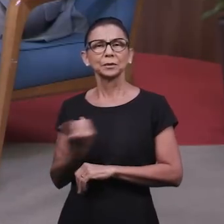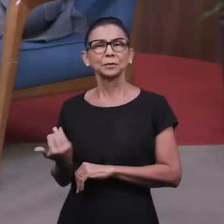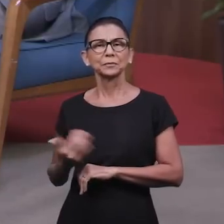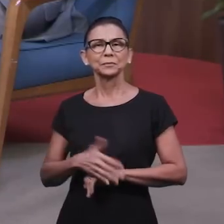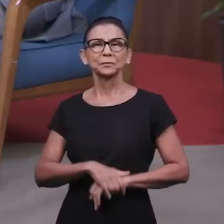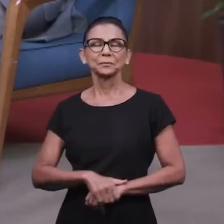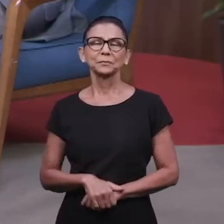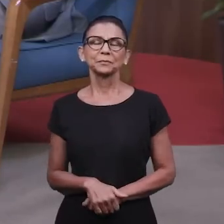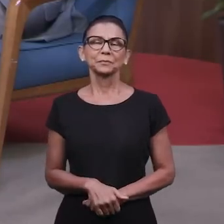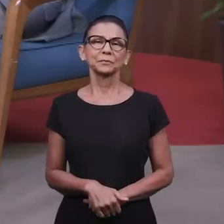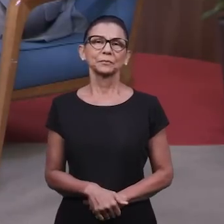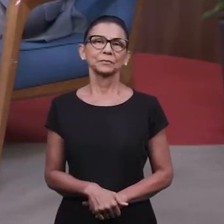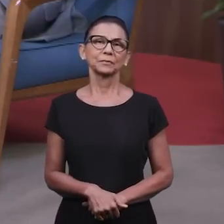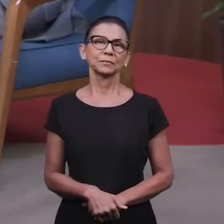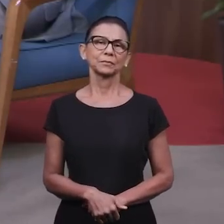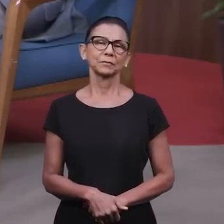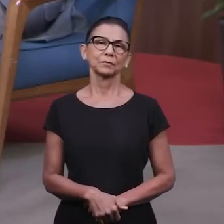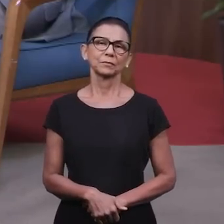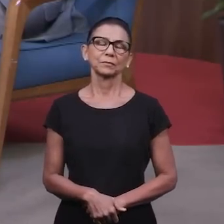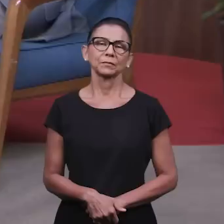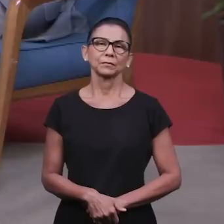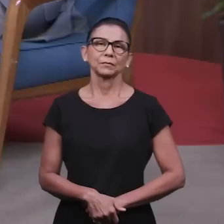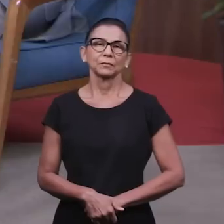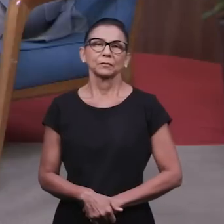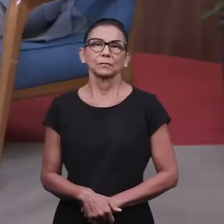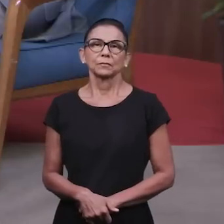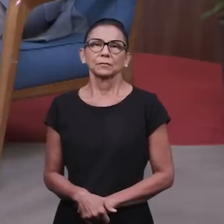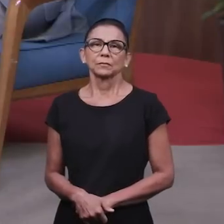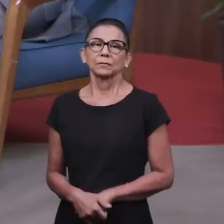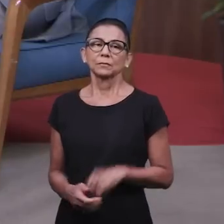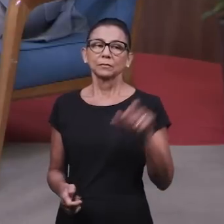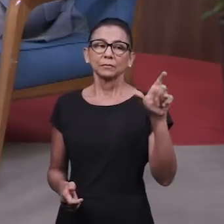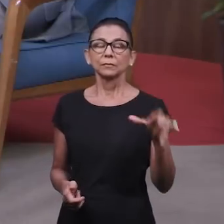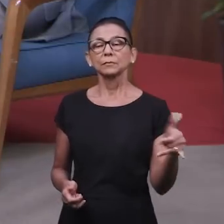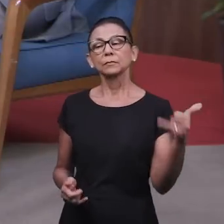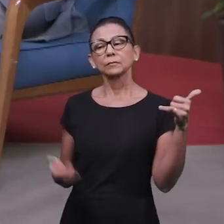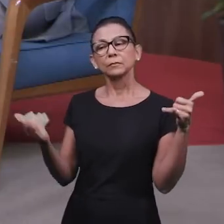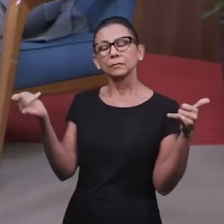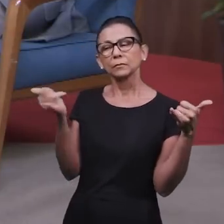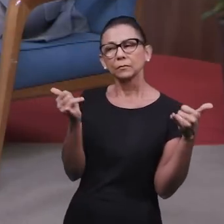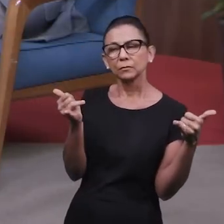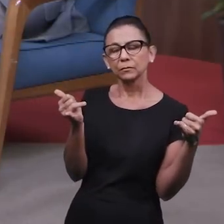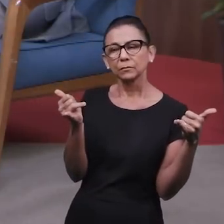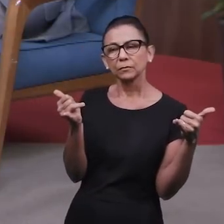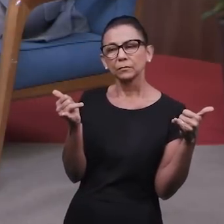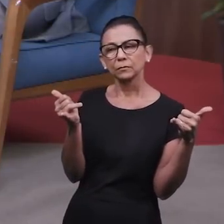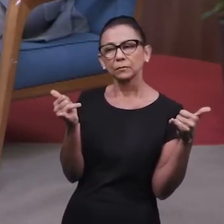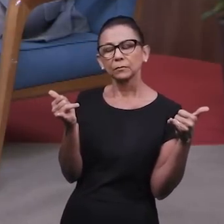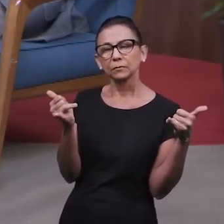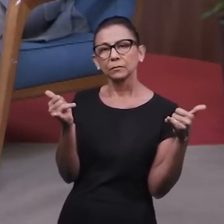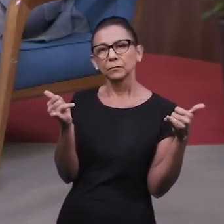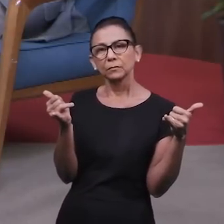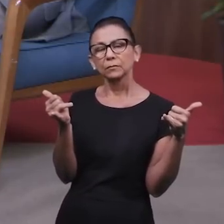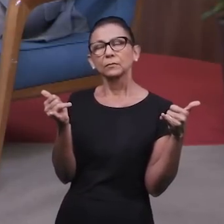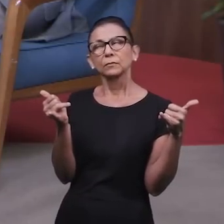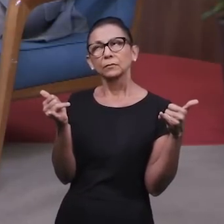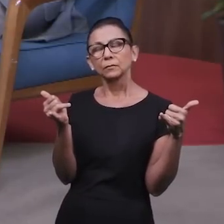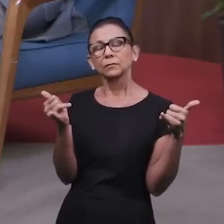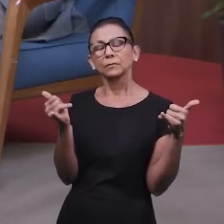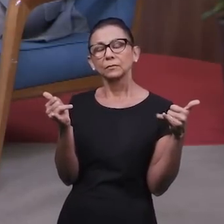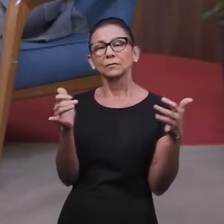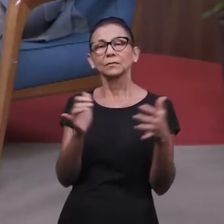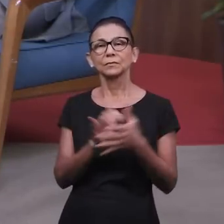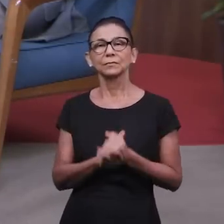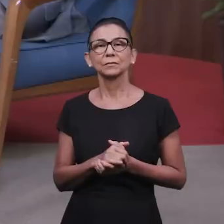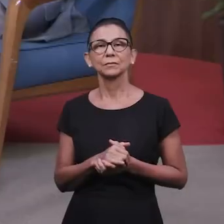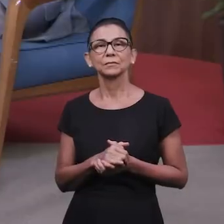0800 707 3076. Do outro lado da linha, alguém vai te atender, vai te ouvir, vai transmitir uma palavra da parte de